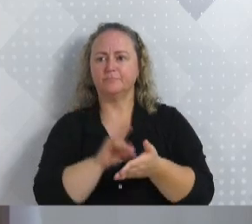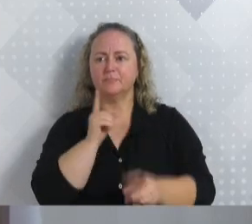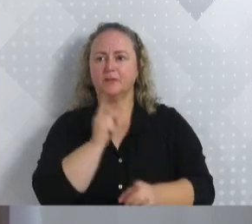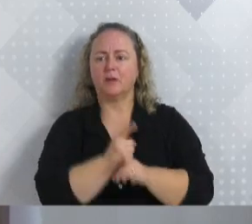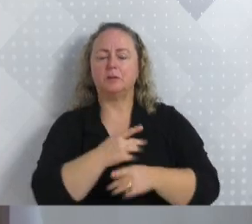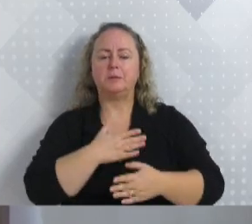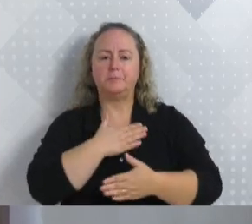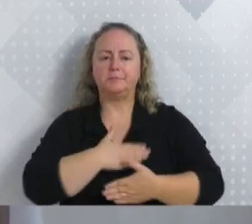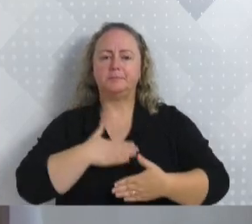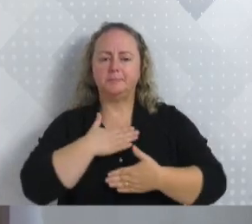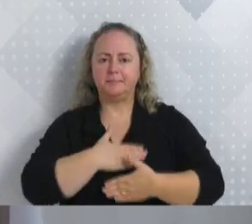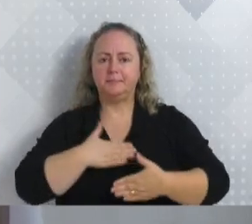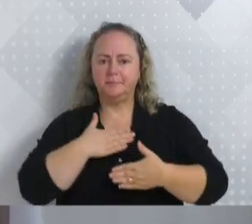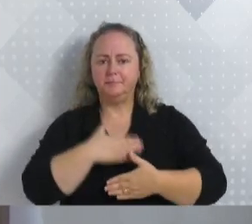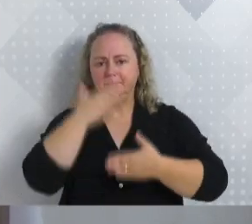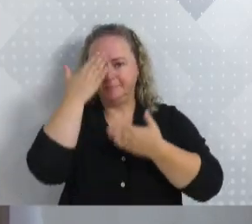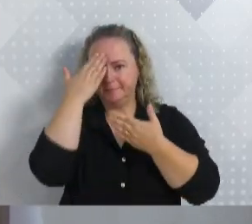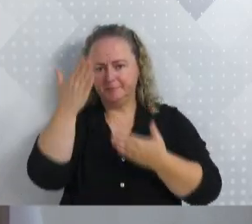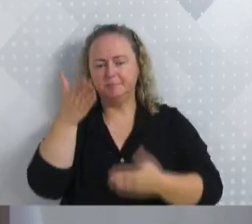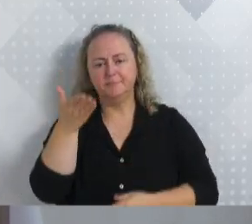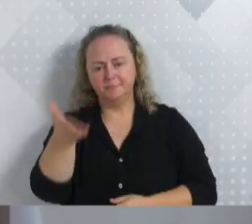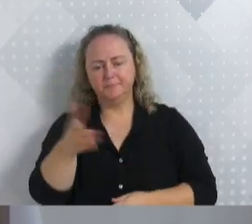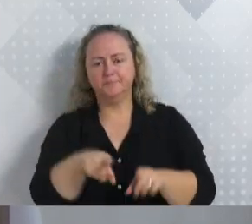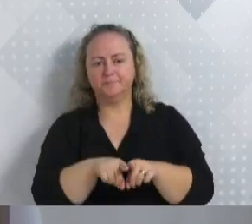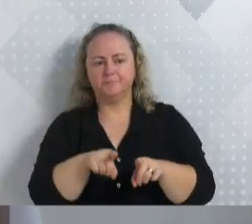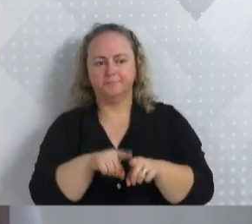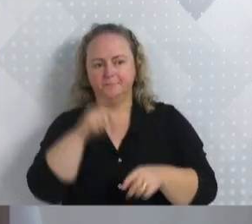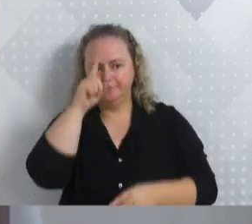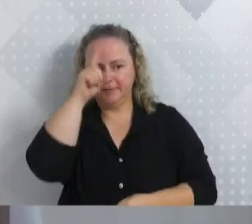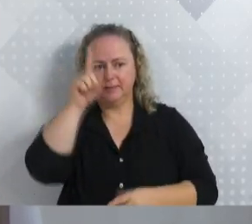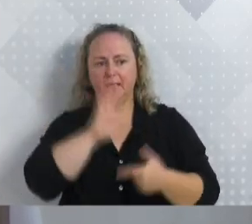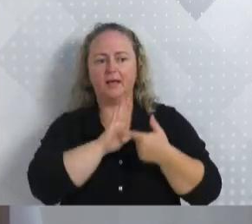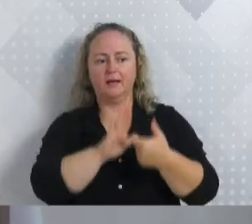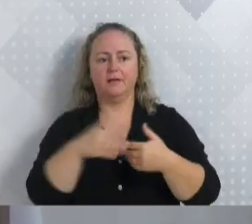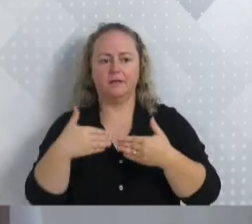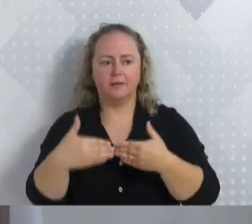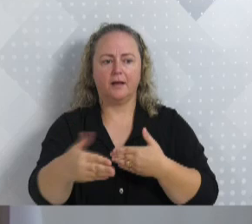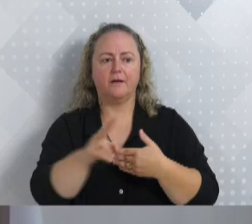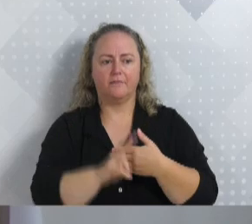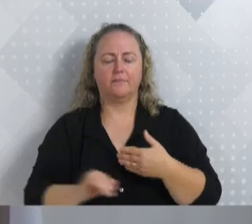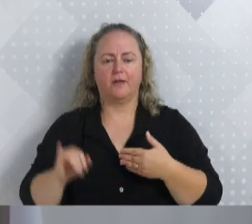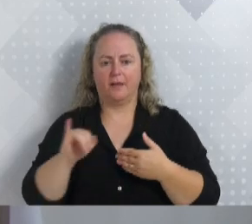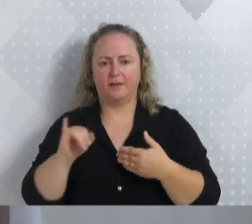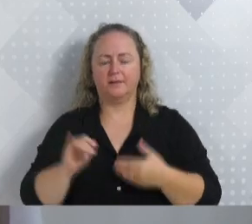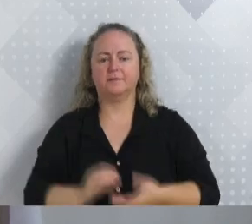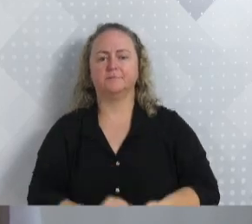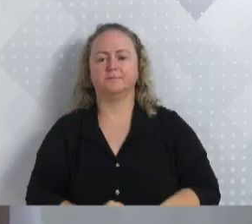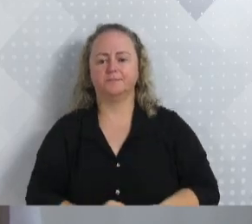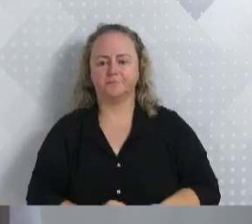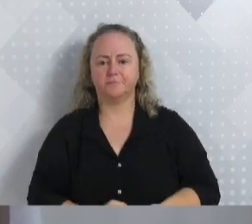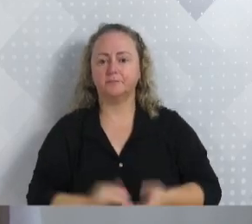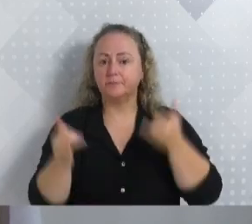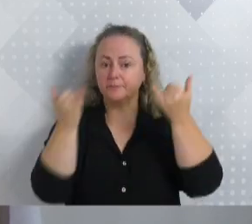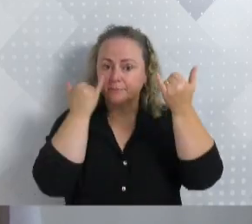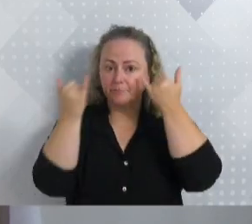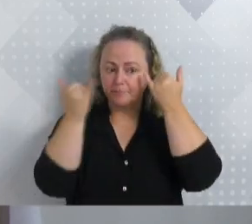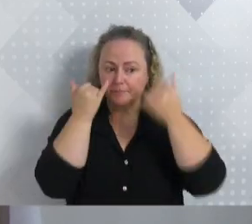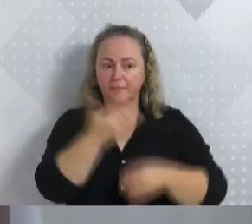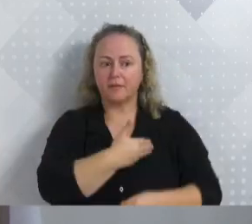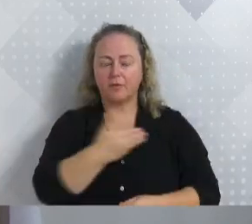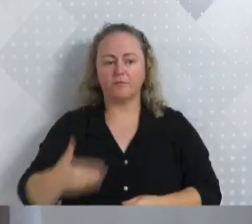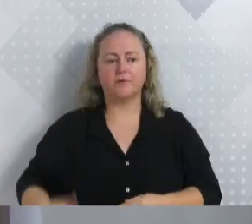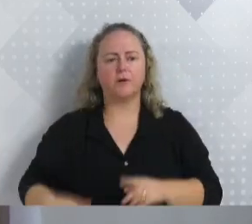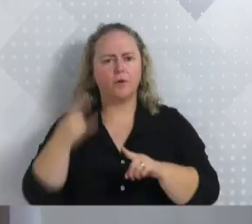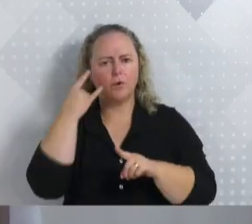muito agradável. Eu agradeço ele por ter também trazido ideias que a gente deve estar apresentando nessa casa na próxima semana. Informações do governo do Estado: nos últimos 12